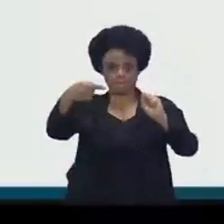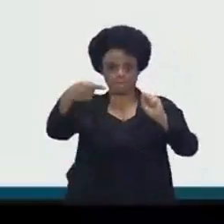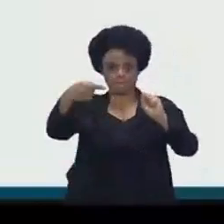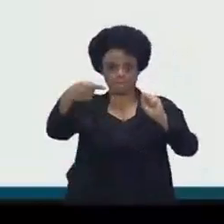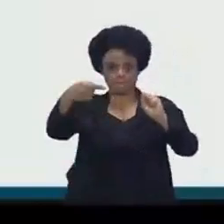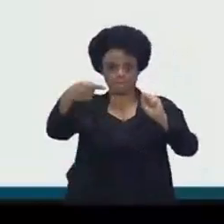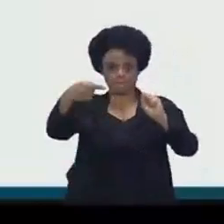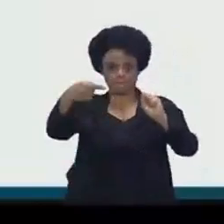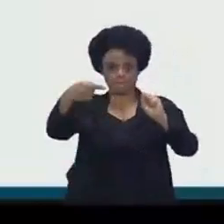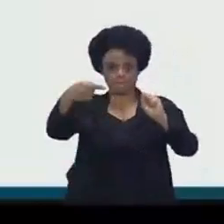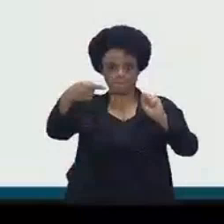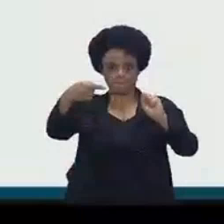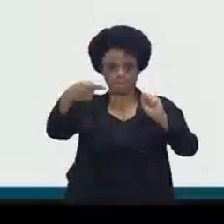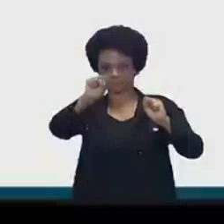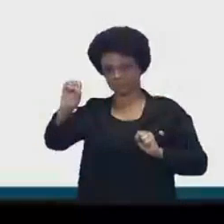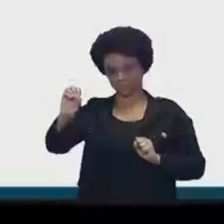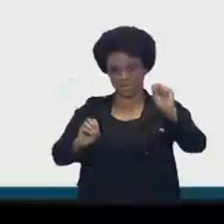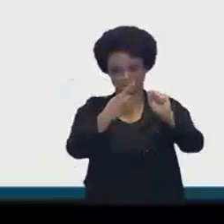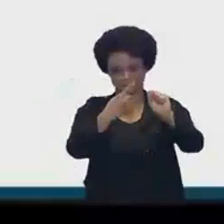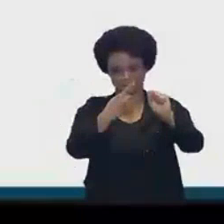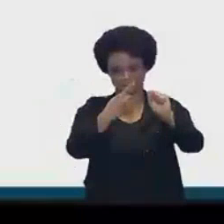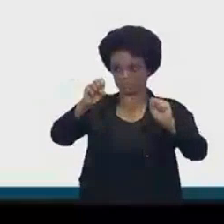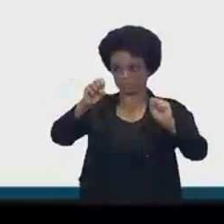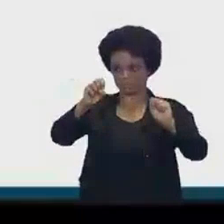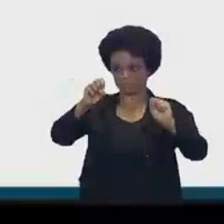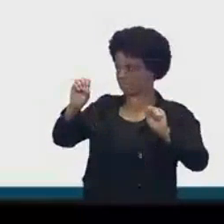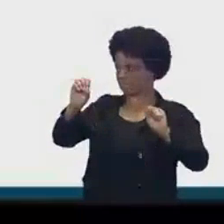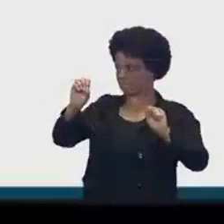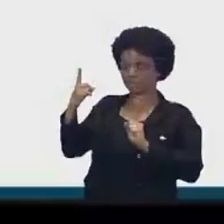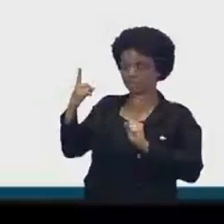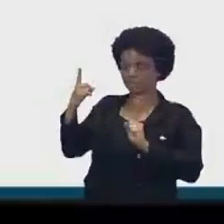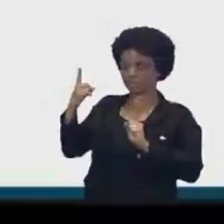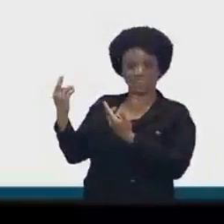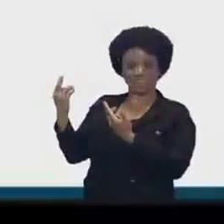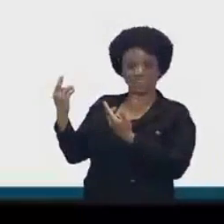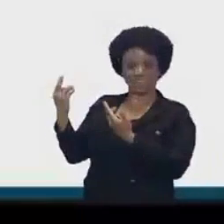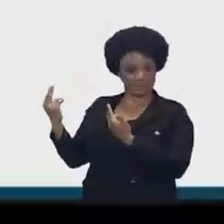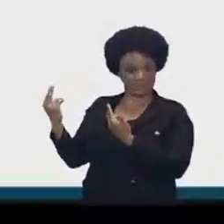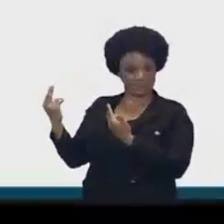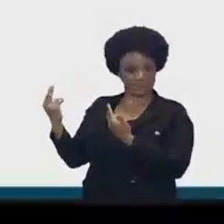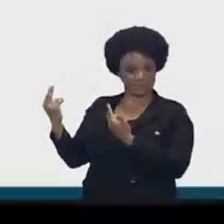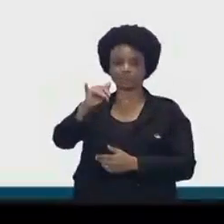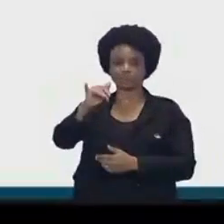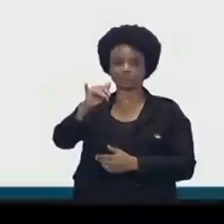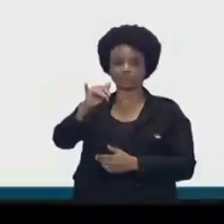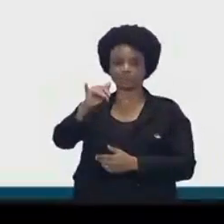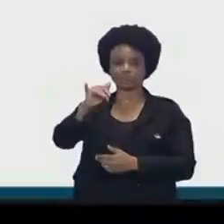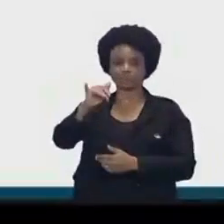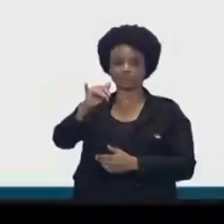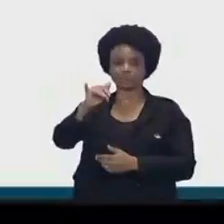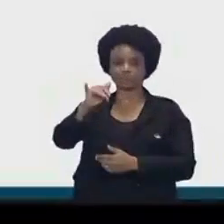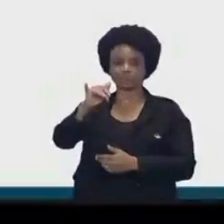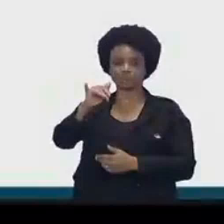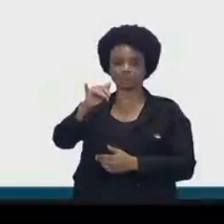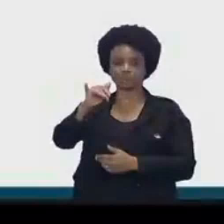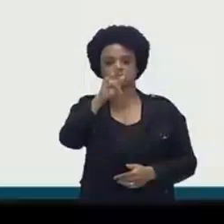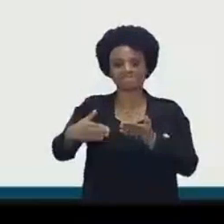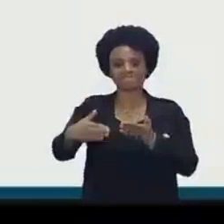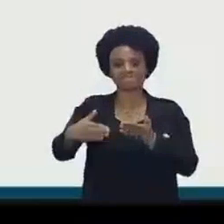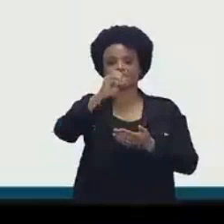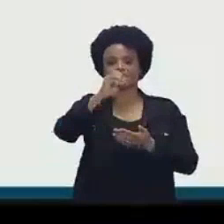ok? E nós, no nosso caso aqui, se nós fôssemos medir em centímetros, teríamos aqui os 10 centímetros.